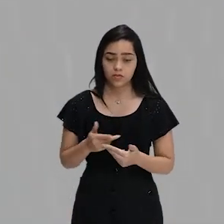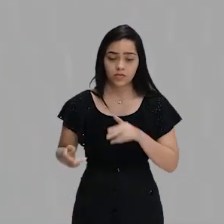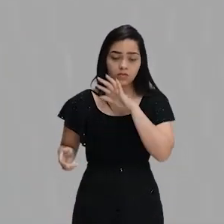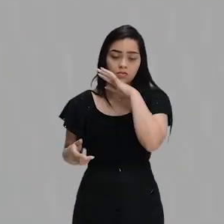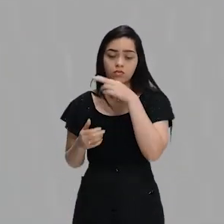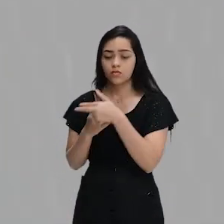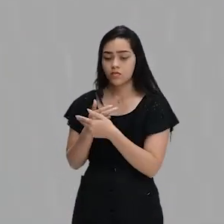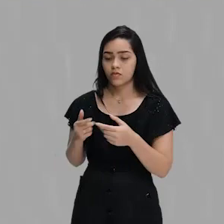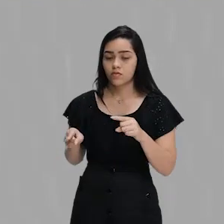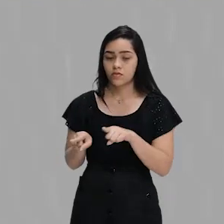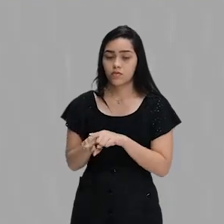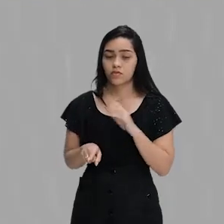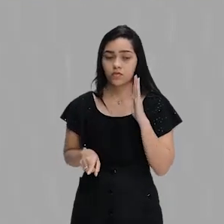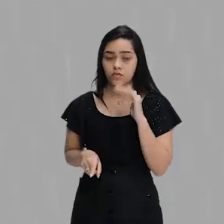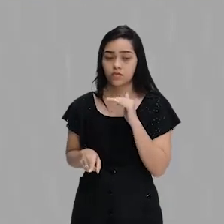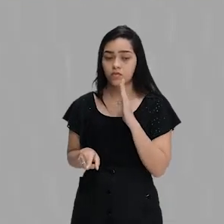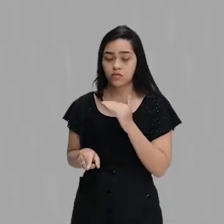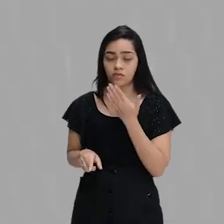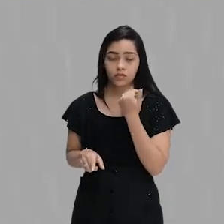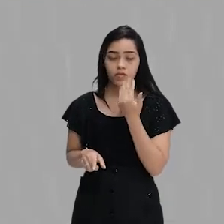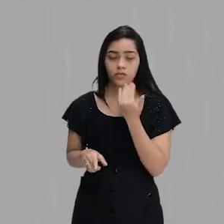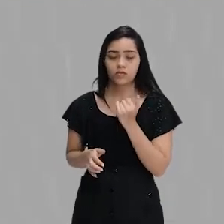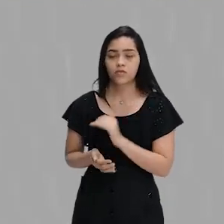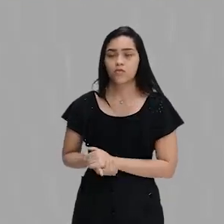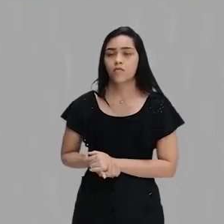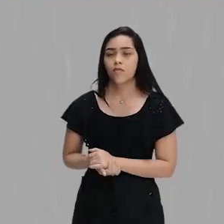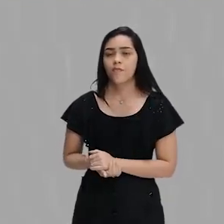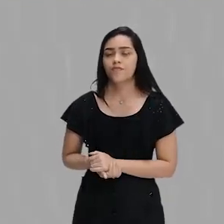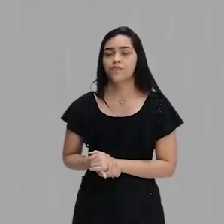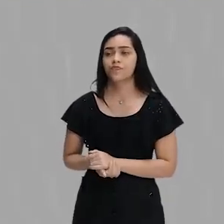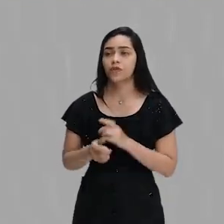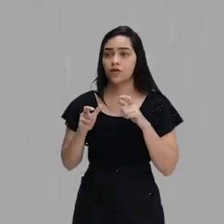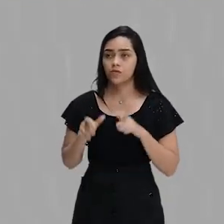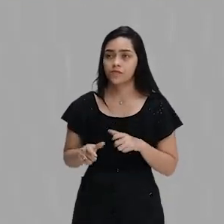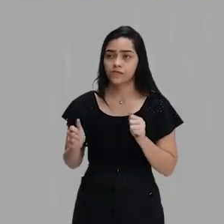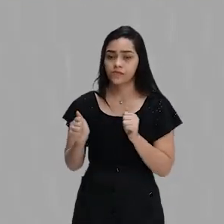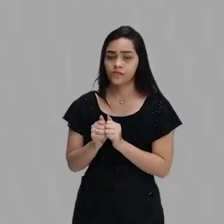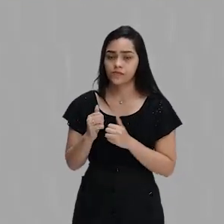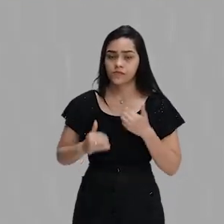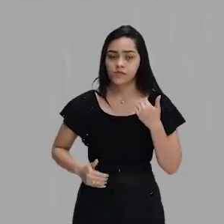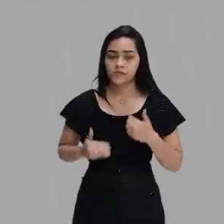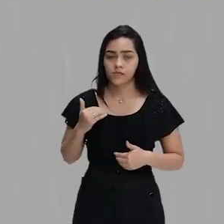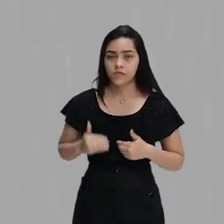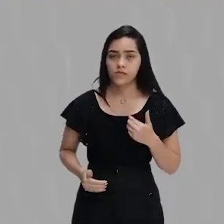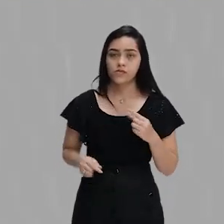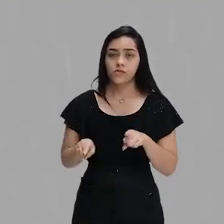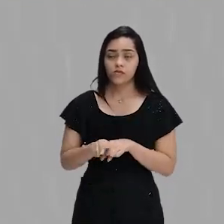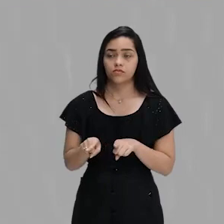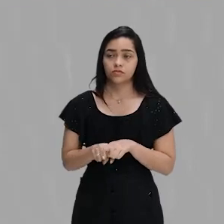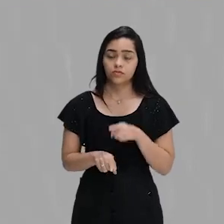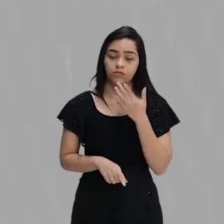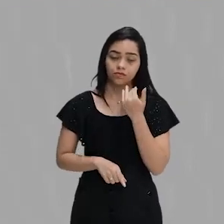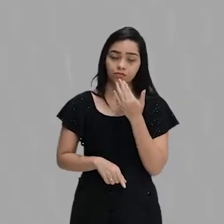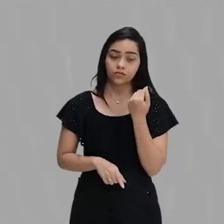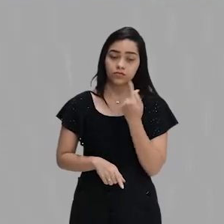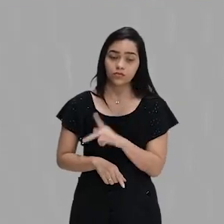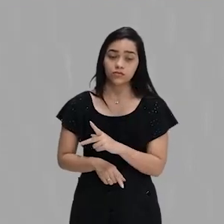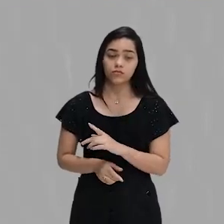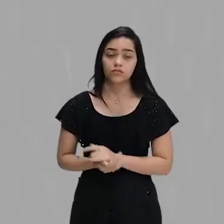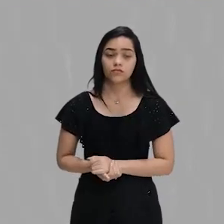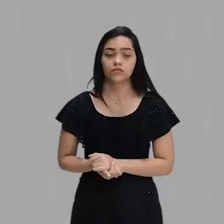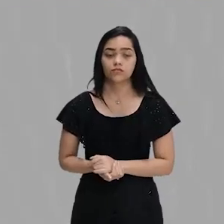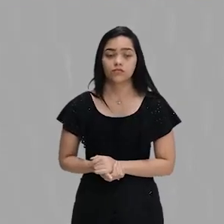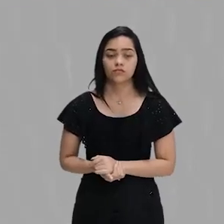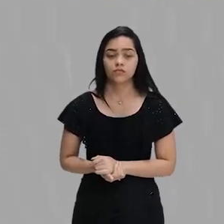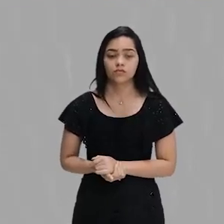se alimentar dele. Então, o endoparasita, ele mora no interior do corpo do indivíduo e se alimenta dele. Ok,